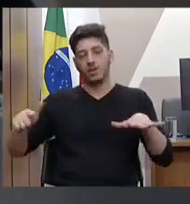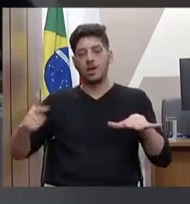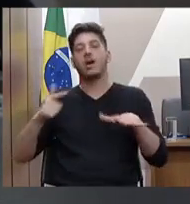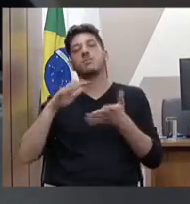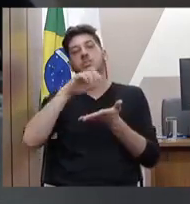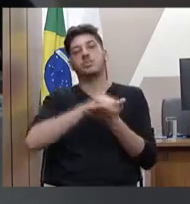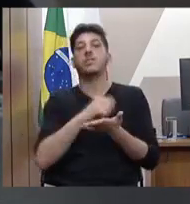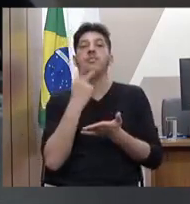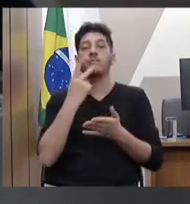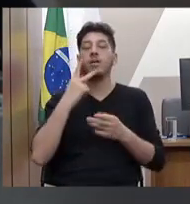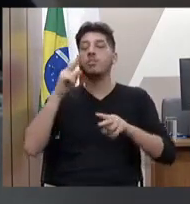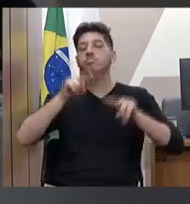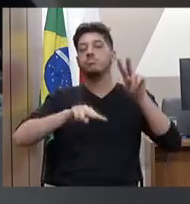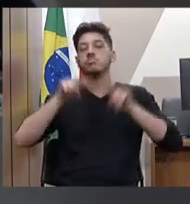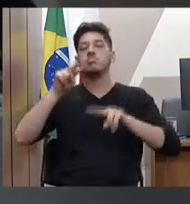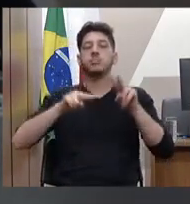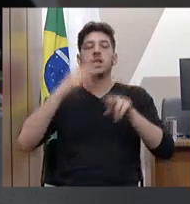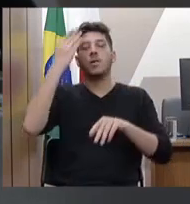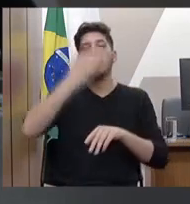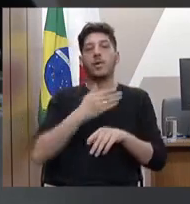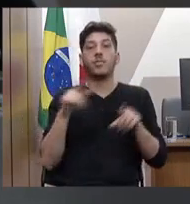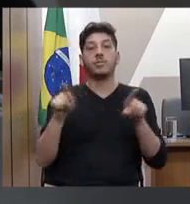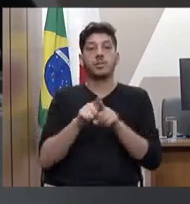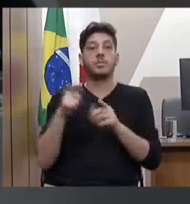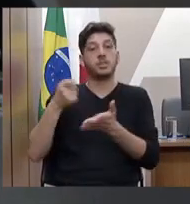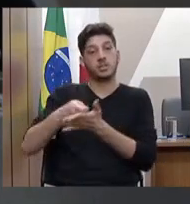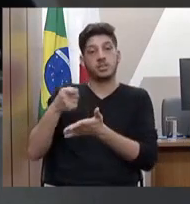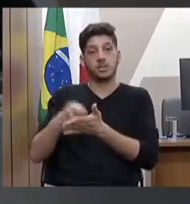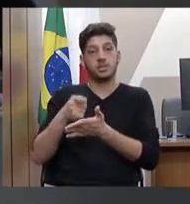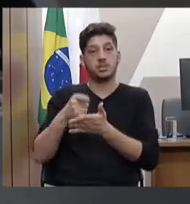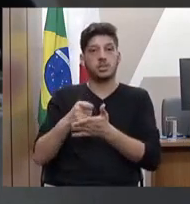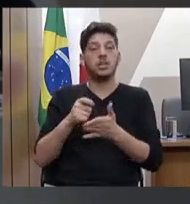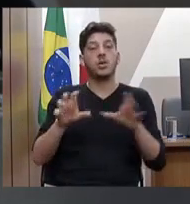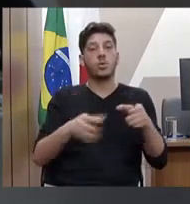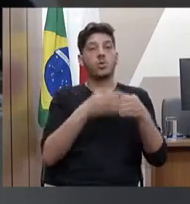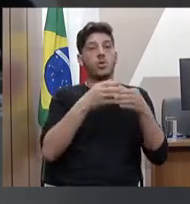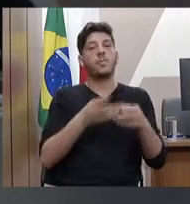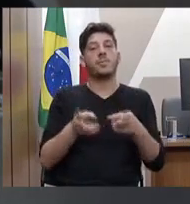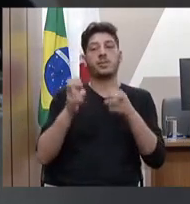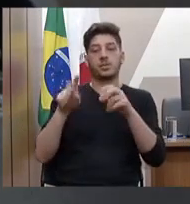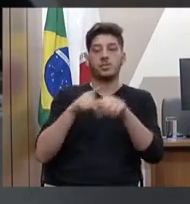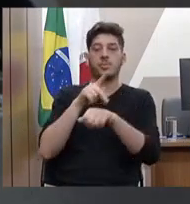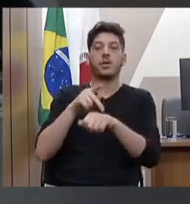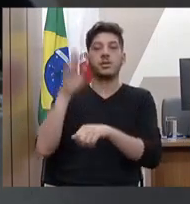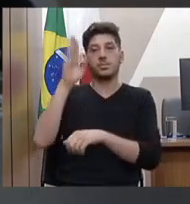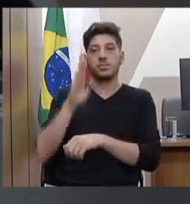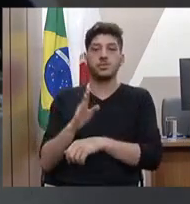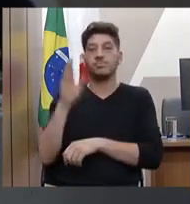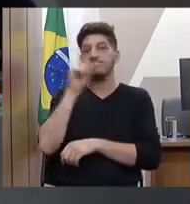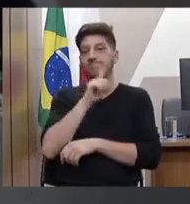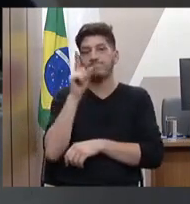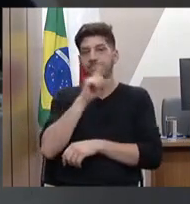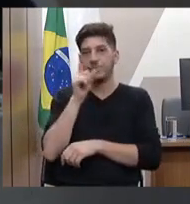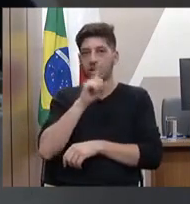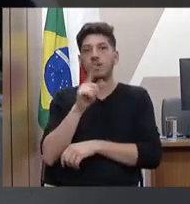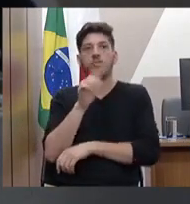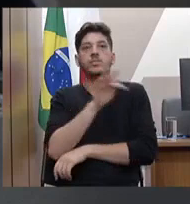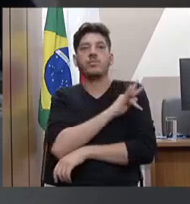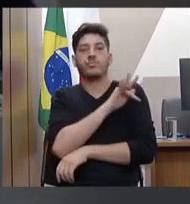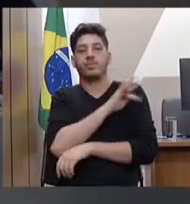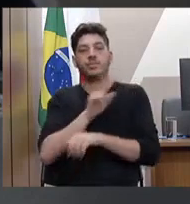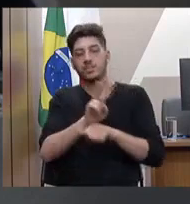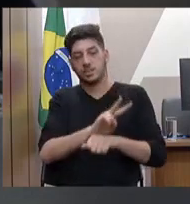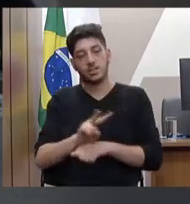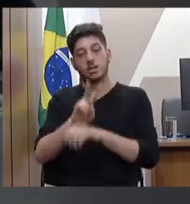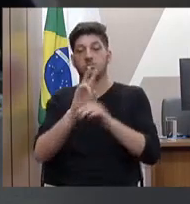análise das provas que constam dos Autos e das obrigações da corte verificou que o estado do Brasil falhou em seu dever de fiscalizar a fábrica de fogos